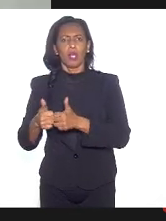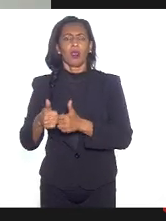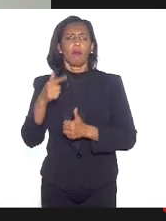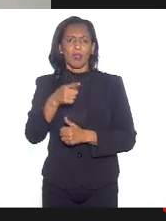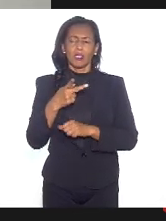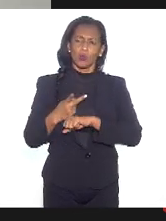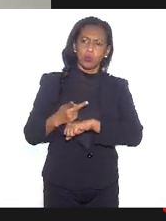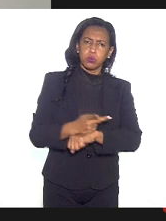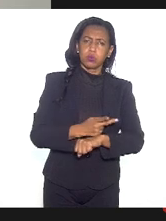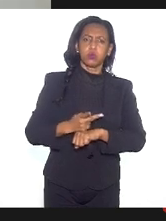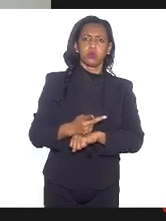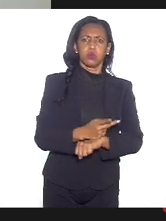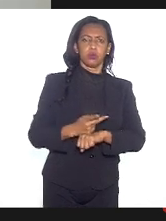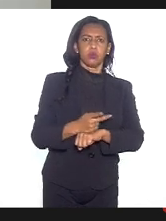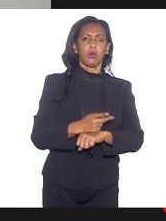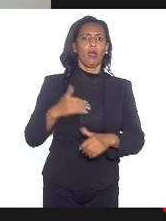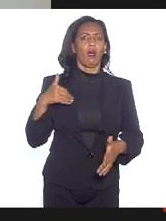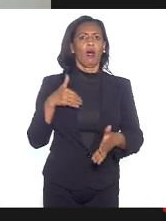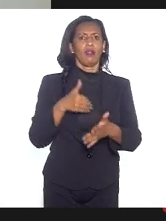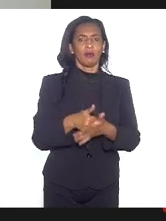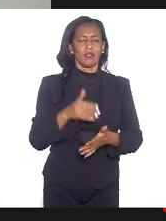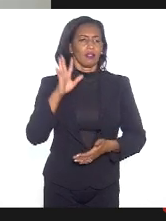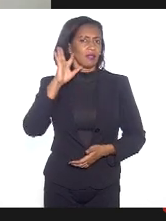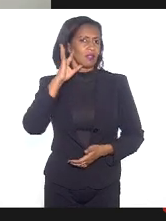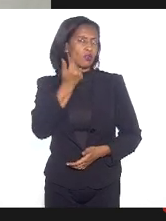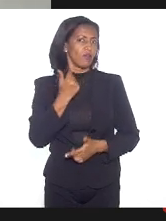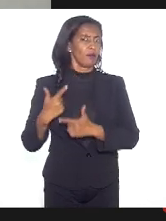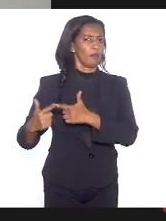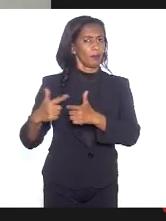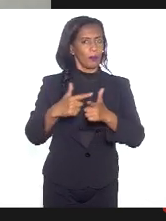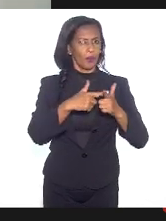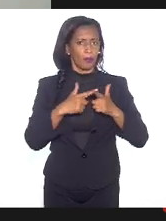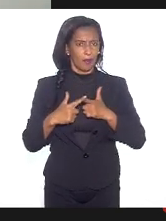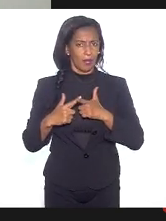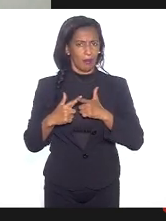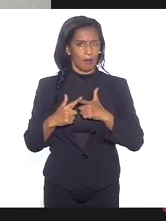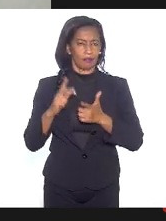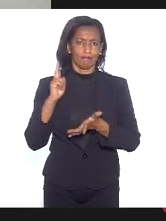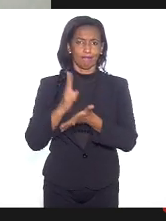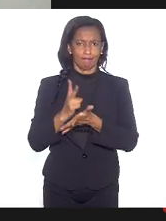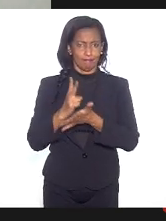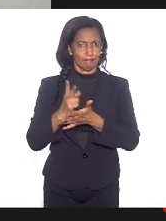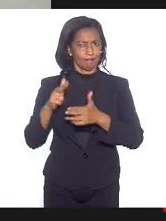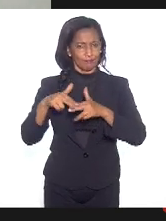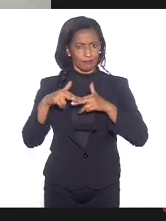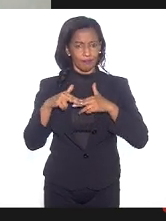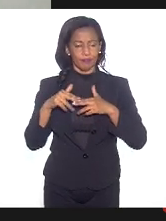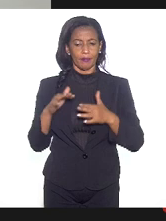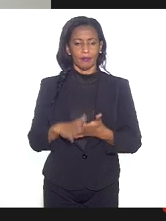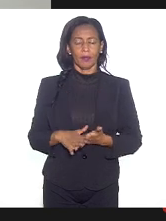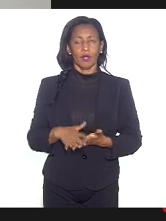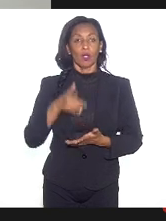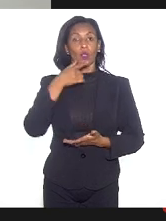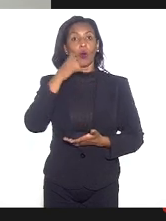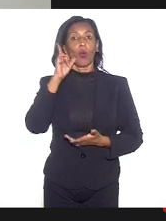prol de resolver, ser solucionado de uma vez por todas esse caso. Ontem eu